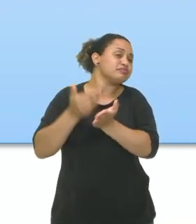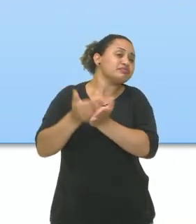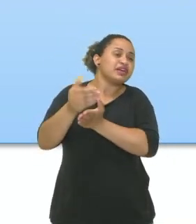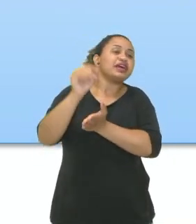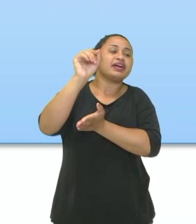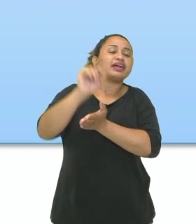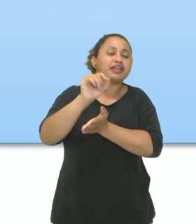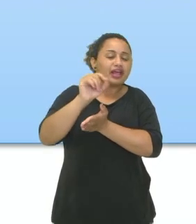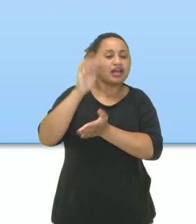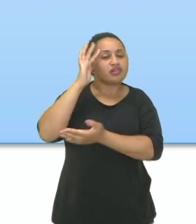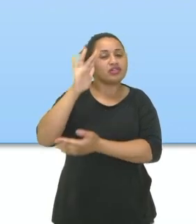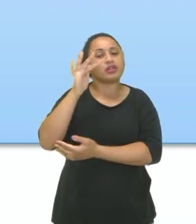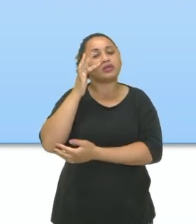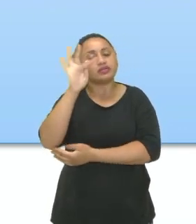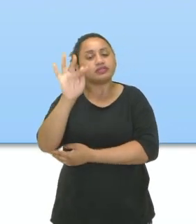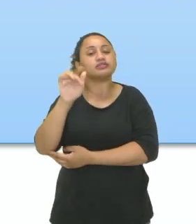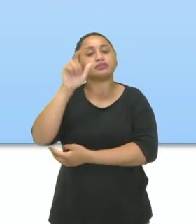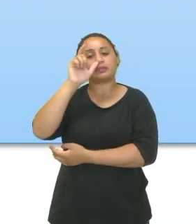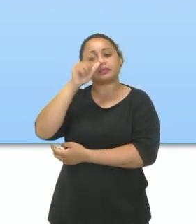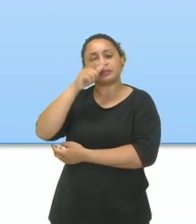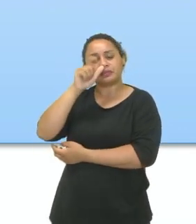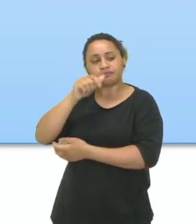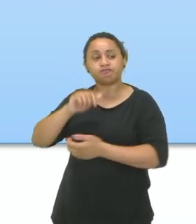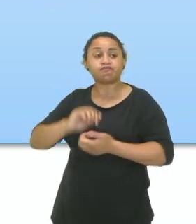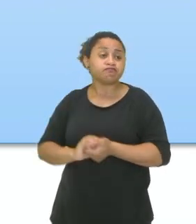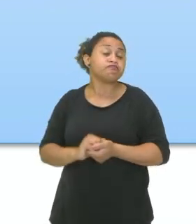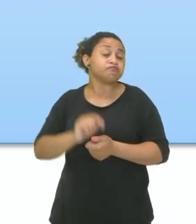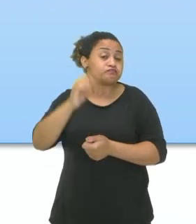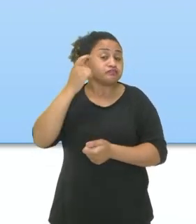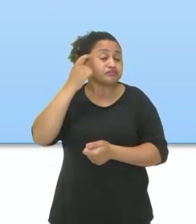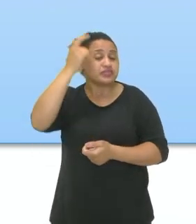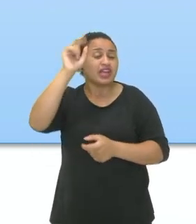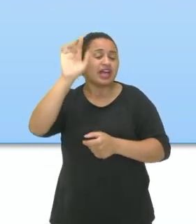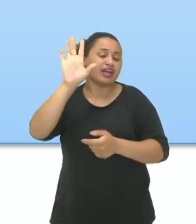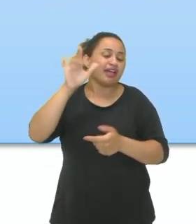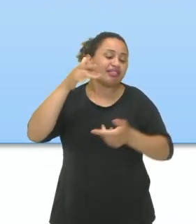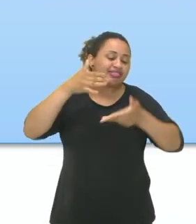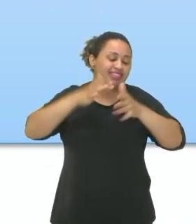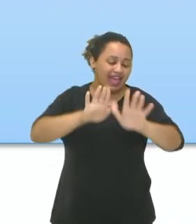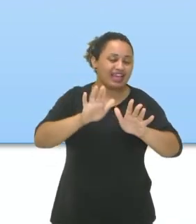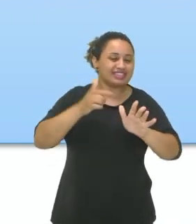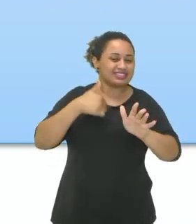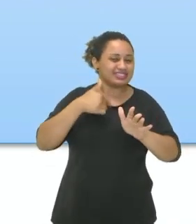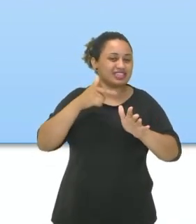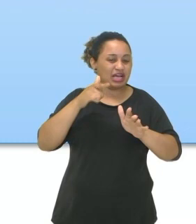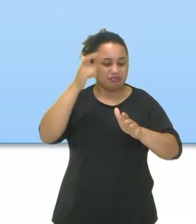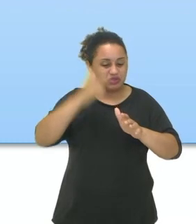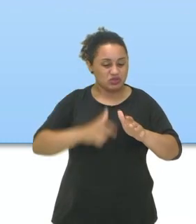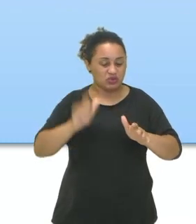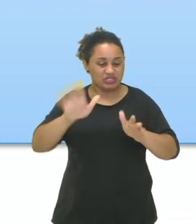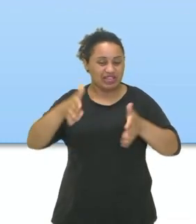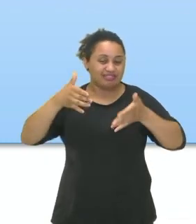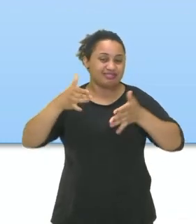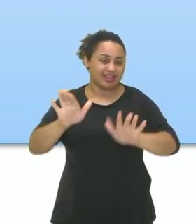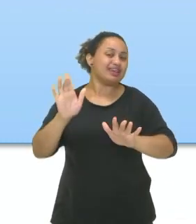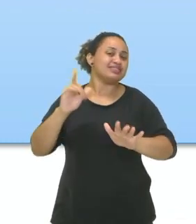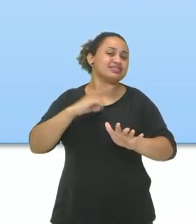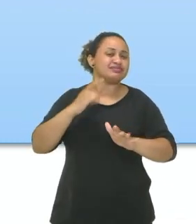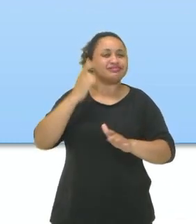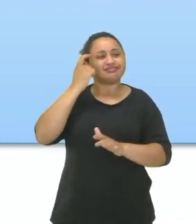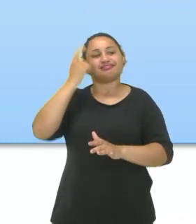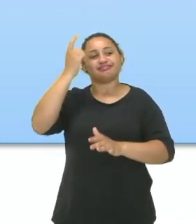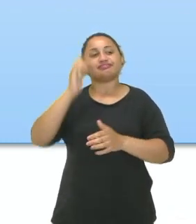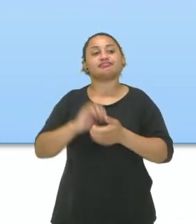o filósofo francês René Descartes, para quem as ideias são inatas aos seres humanos, ou seja, já nascem com o ser humano.